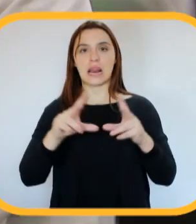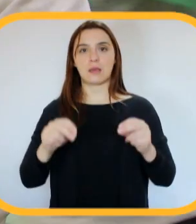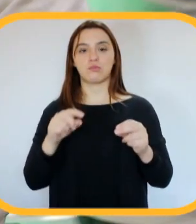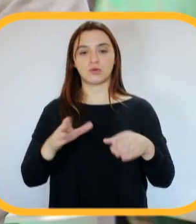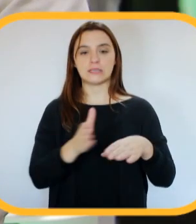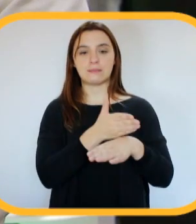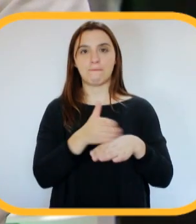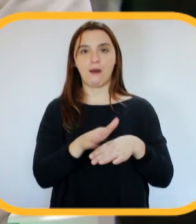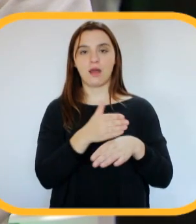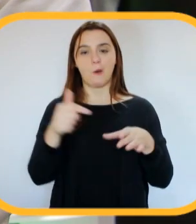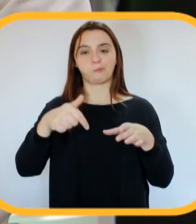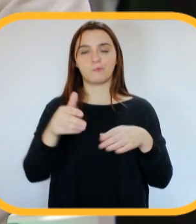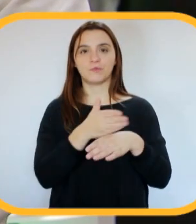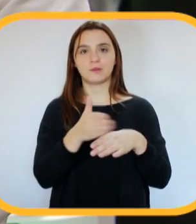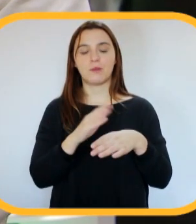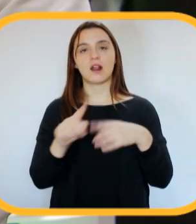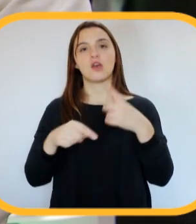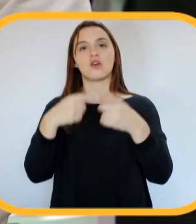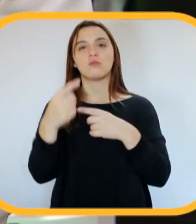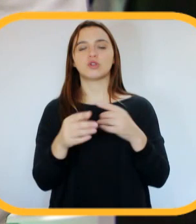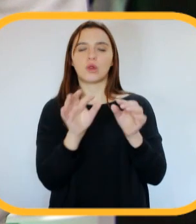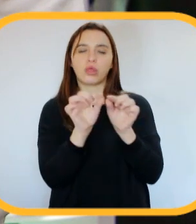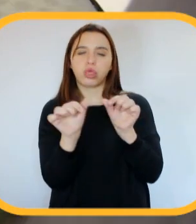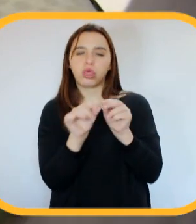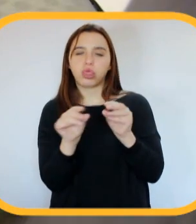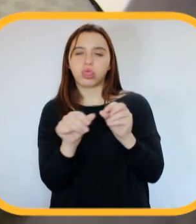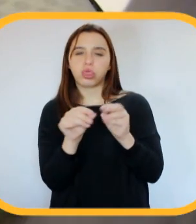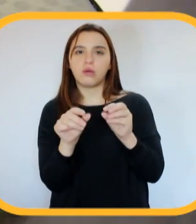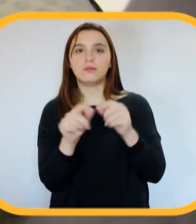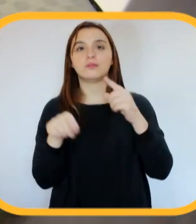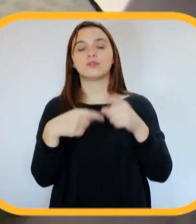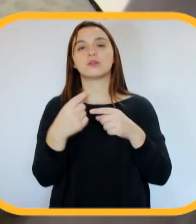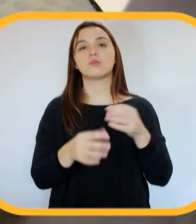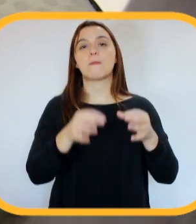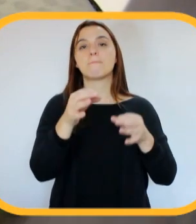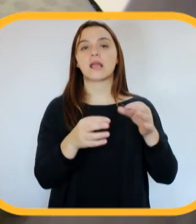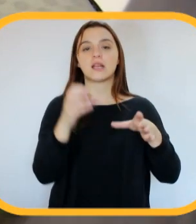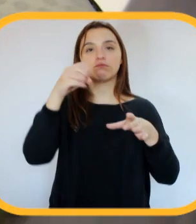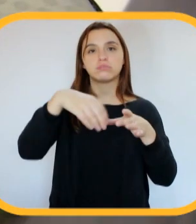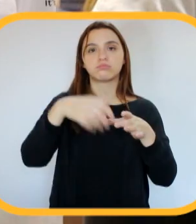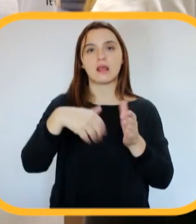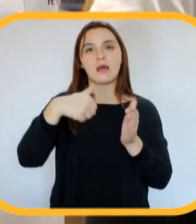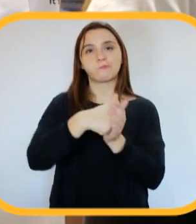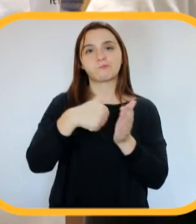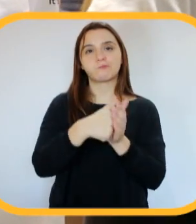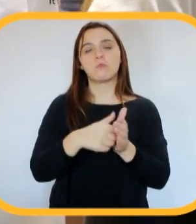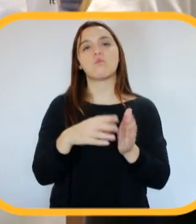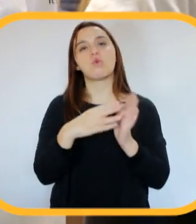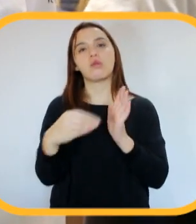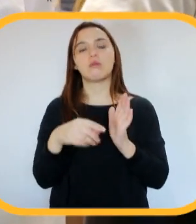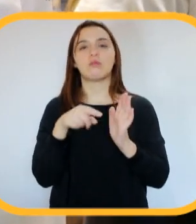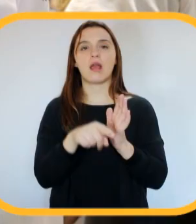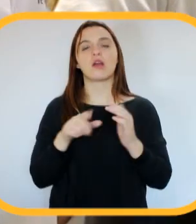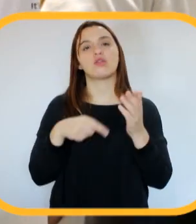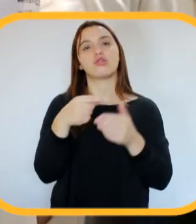Da separação de polímeros passa para uns pequenos flocos. Metemos numa máquina que faz a extrusão dos pellets.